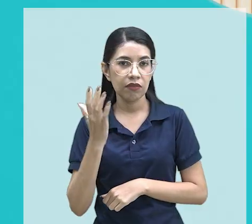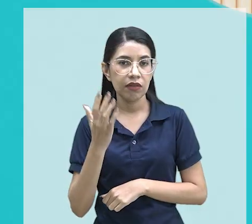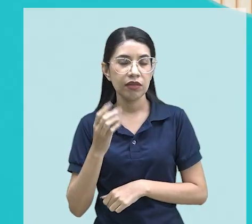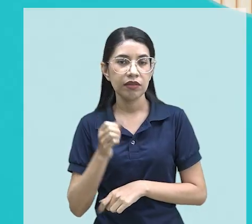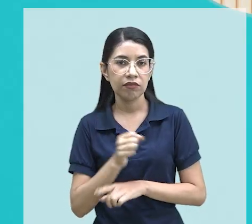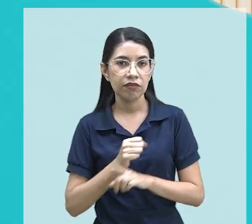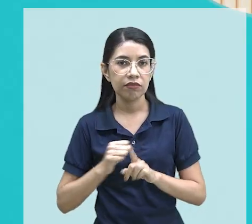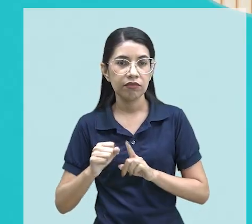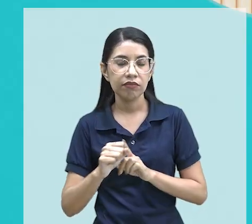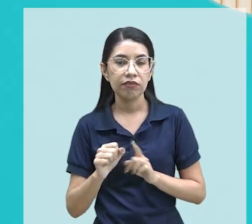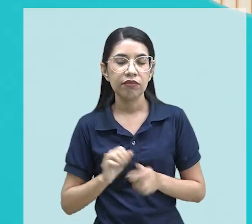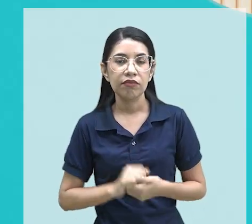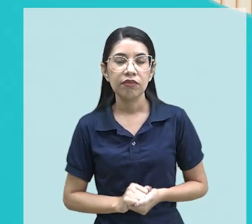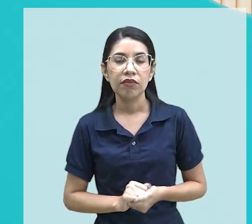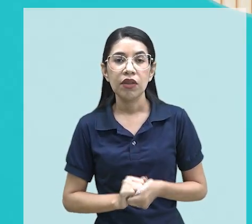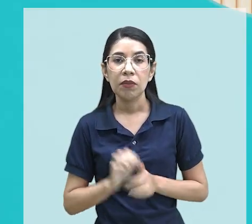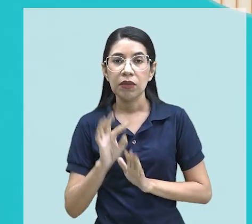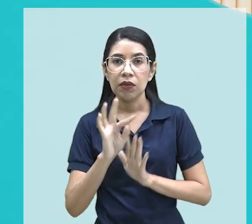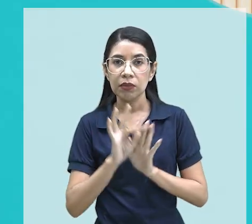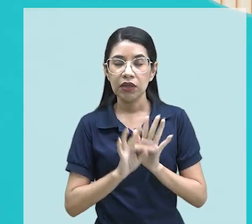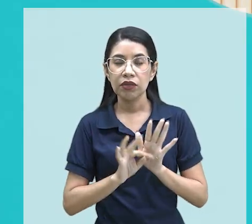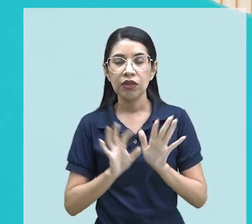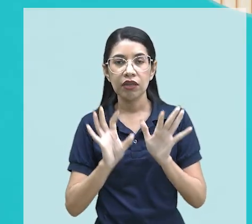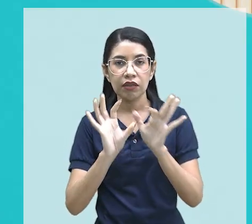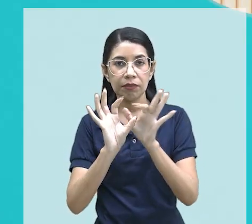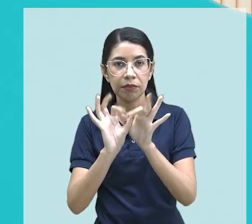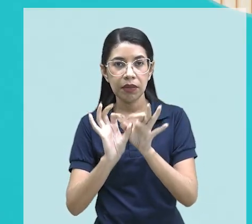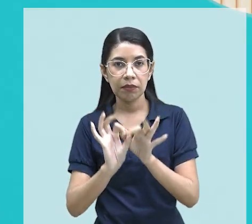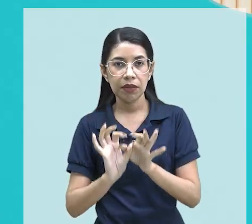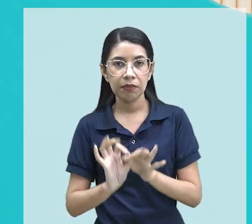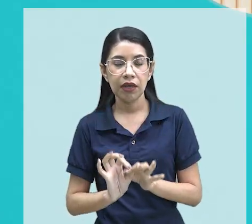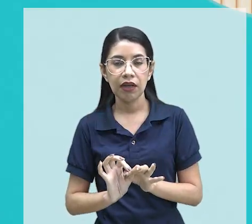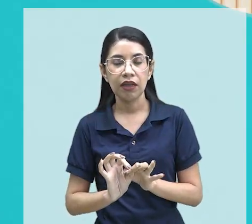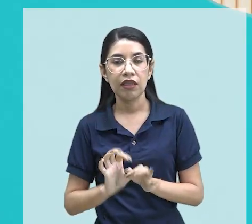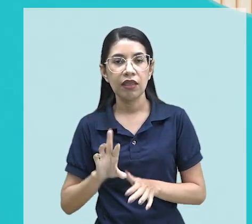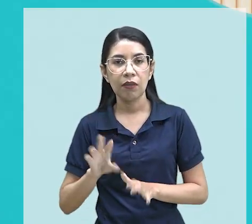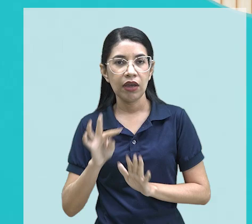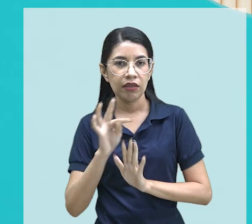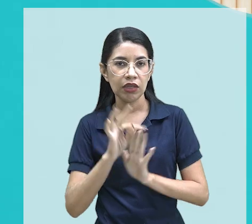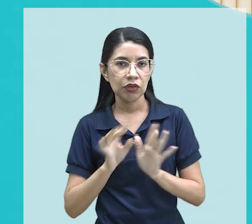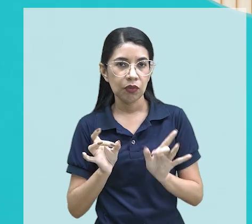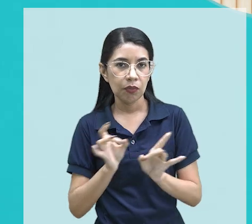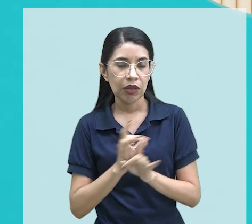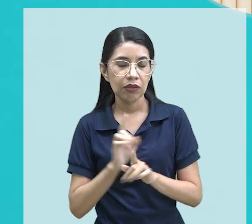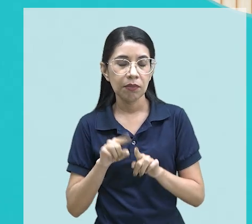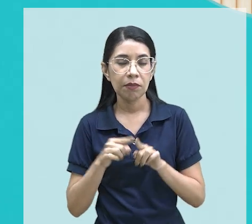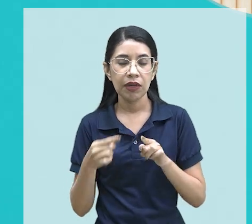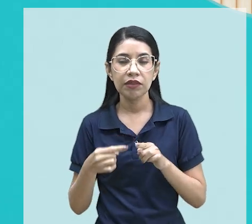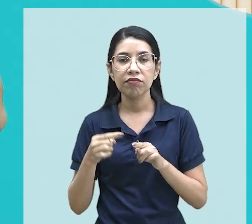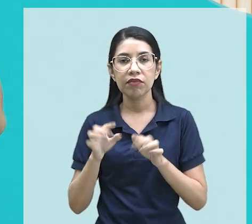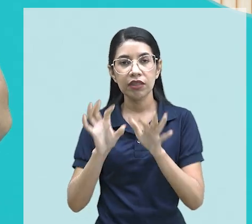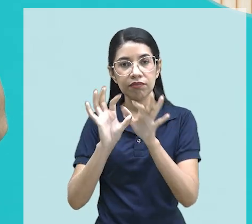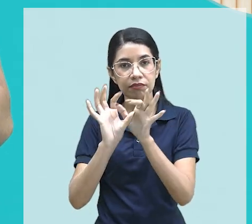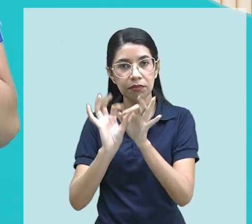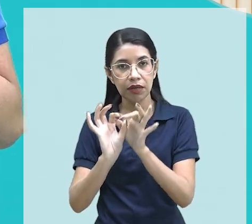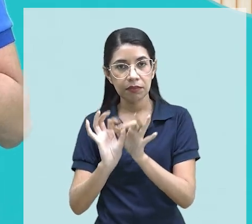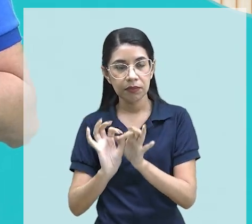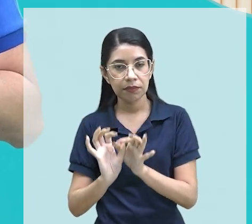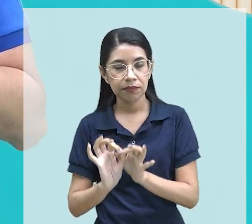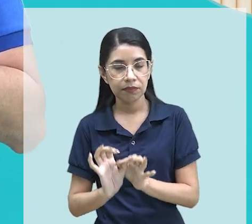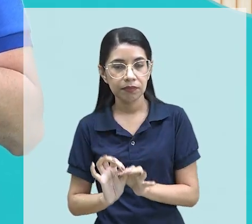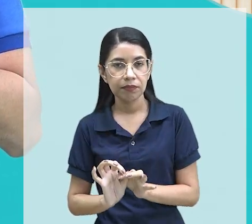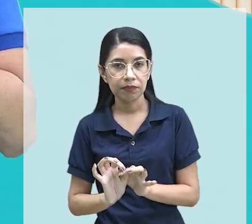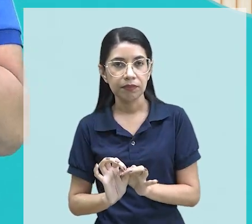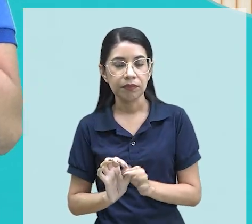vejam que nós temos aí um texto coeso. Não temos o texto completo, mas temos um texto coeso porque ela vai ligando, então,